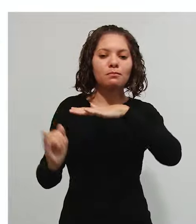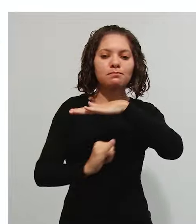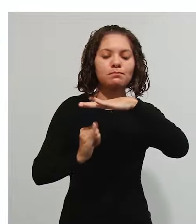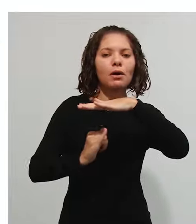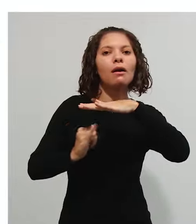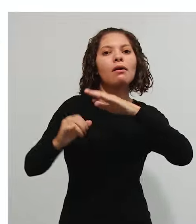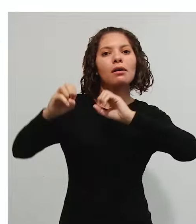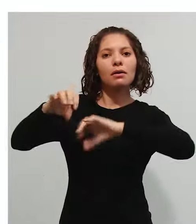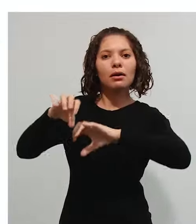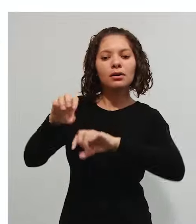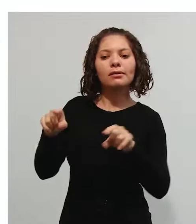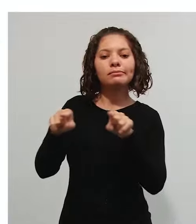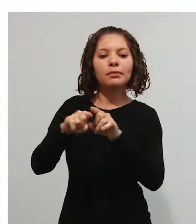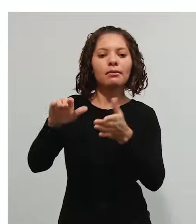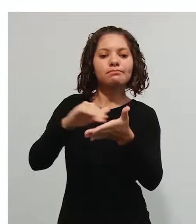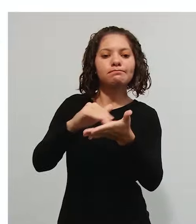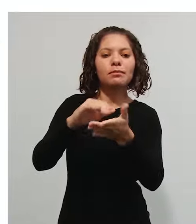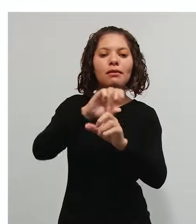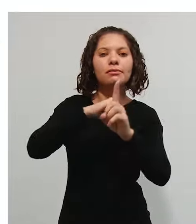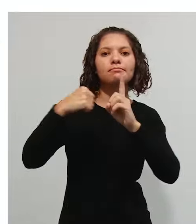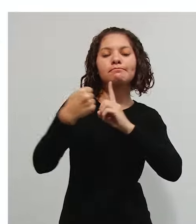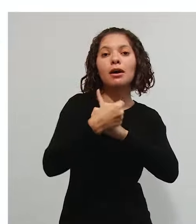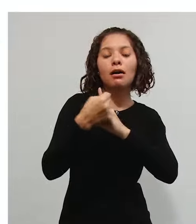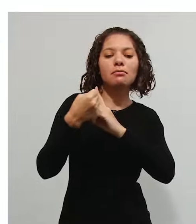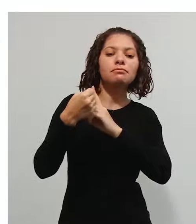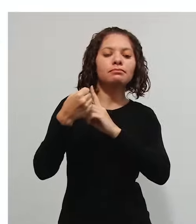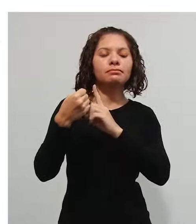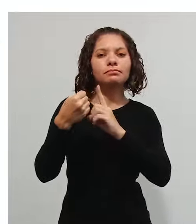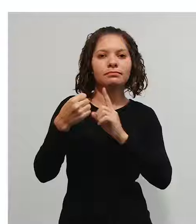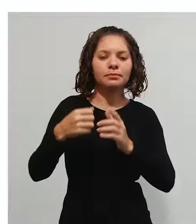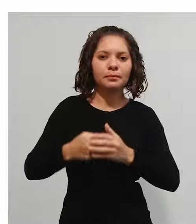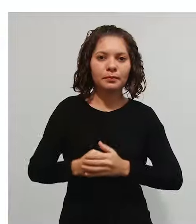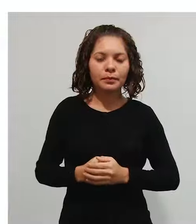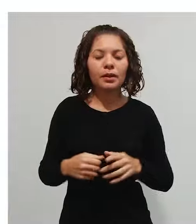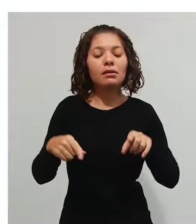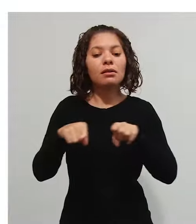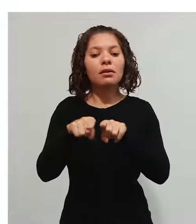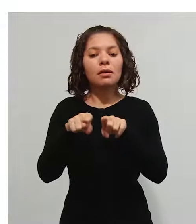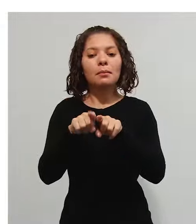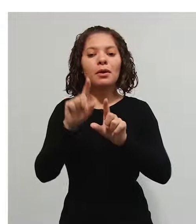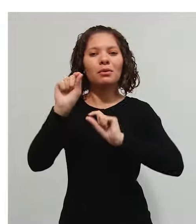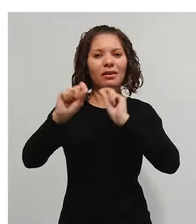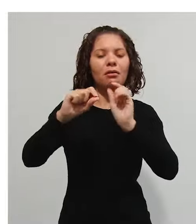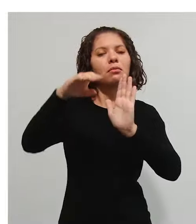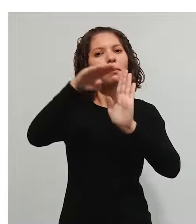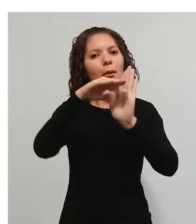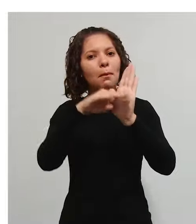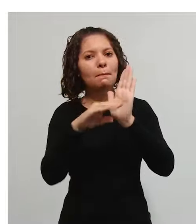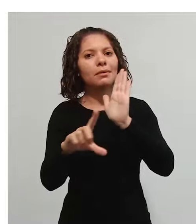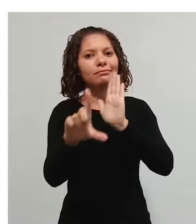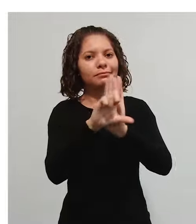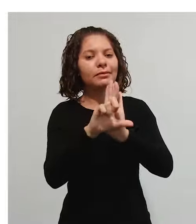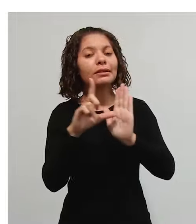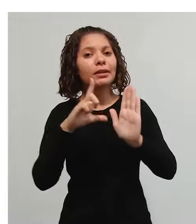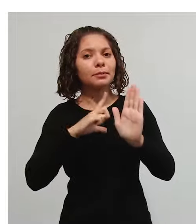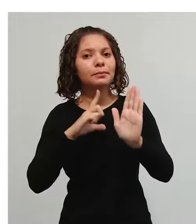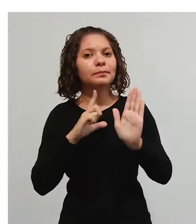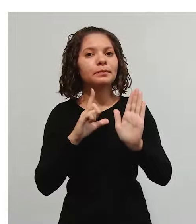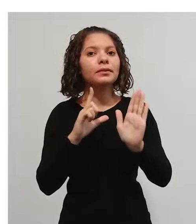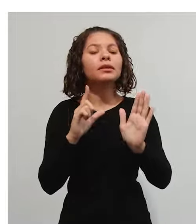e de assistência social sem fins lucrativos atendidos os requisitos em lei E aí para terminar nós temos as